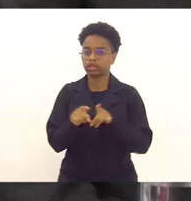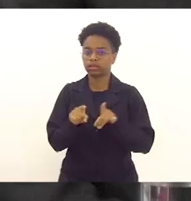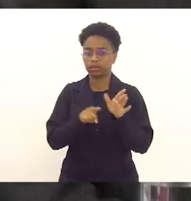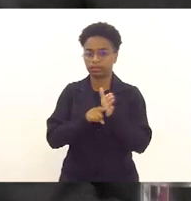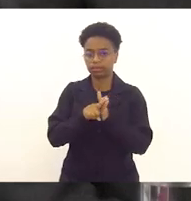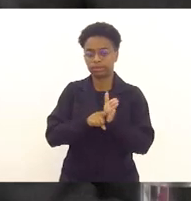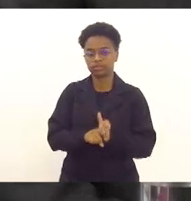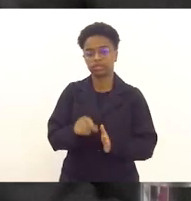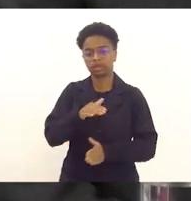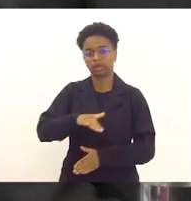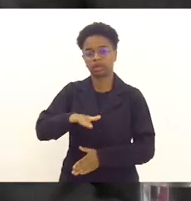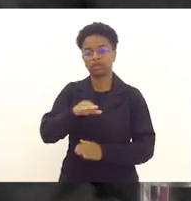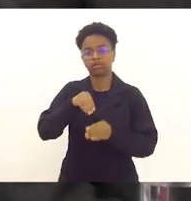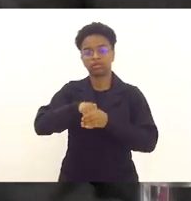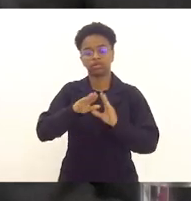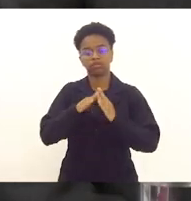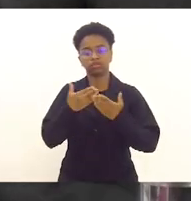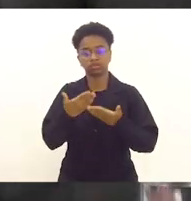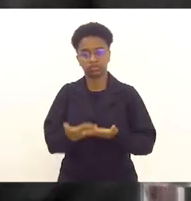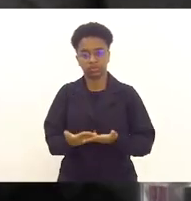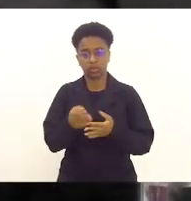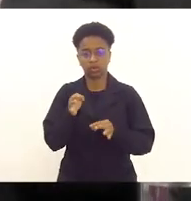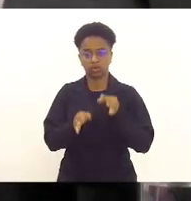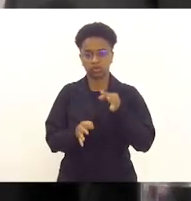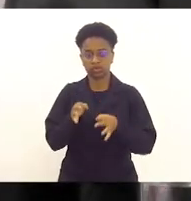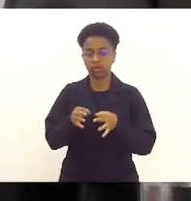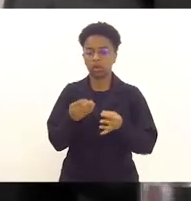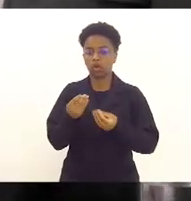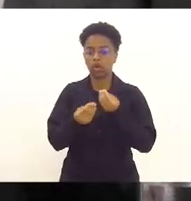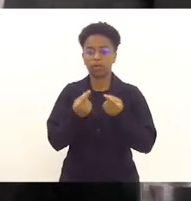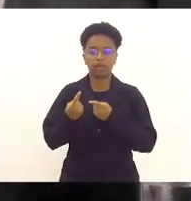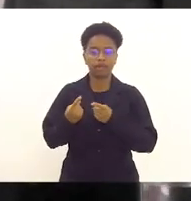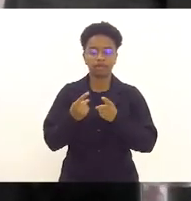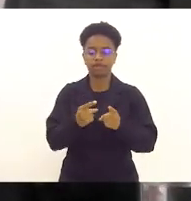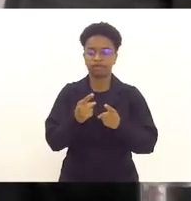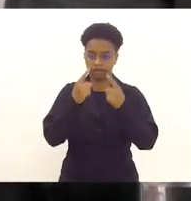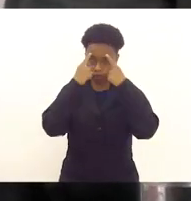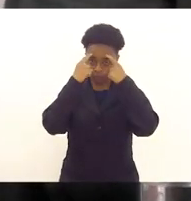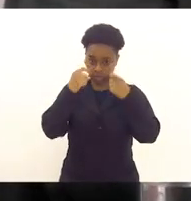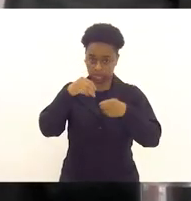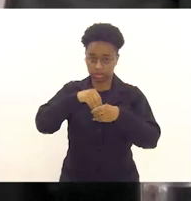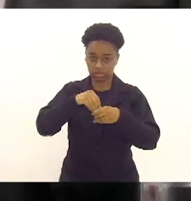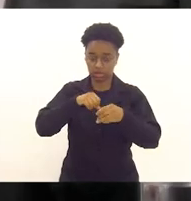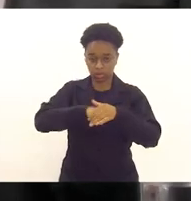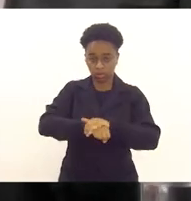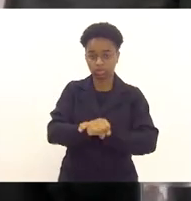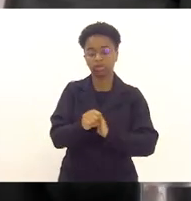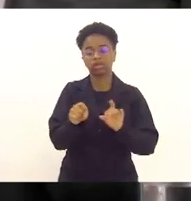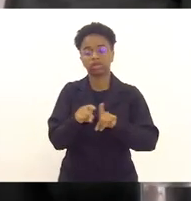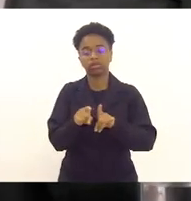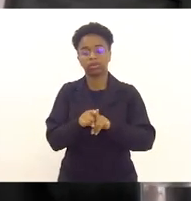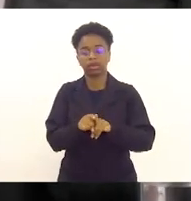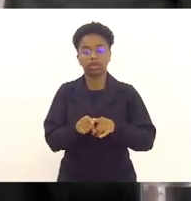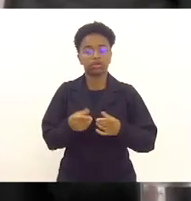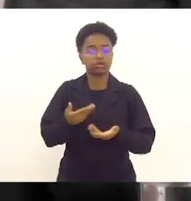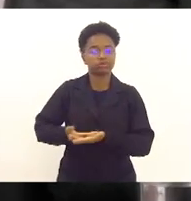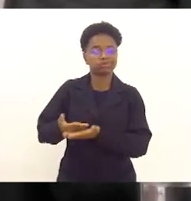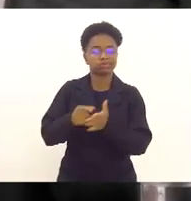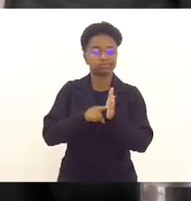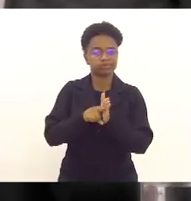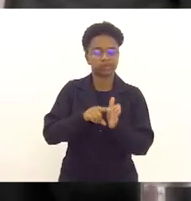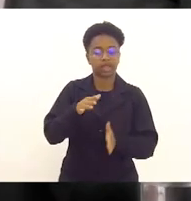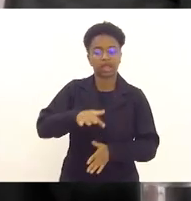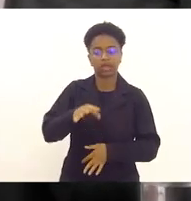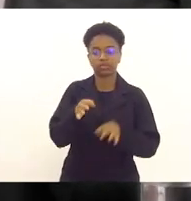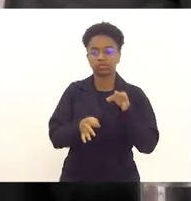no âmbito da escola da magistratura sobre o enfrentamento a violência obstétrica e esses estudos no campo jurídico como